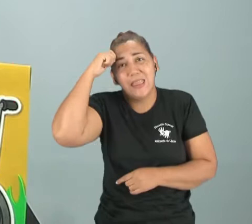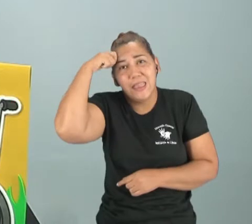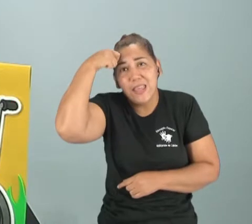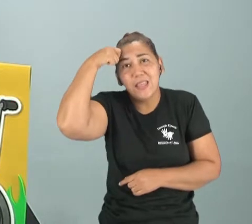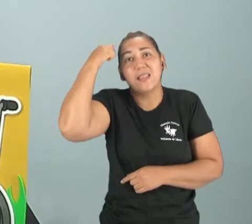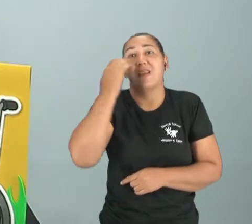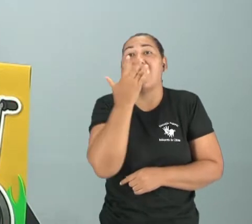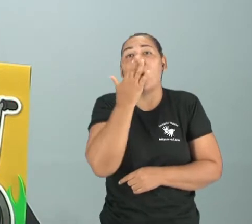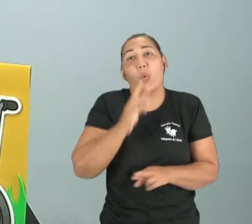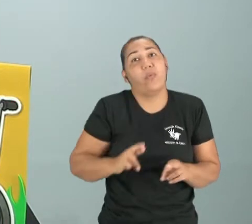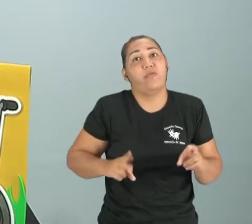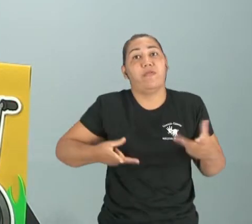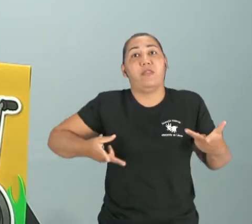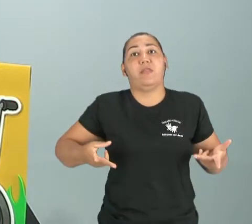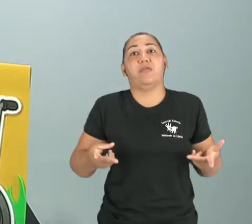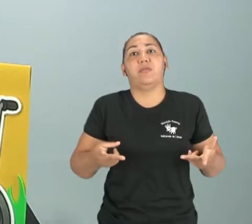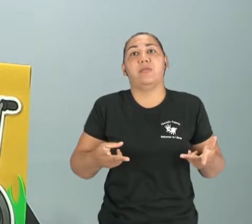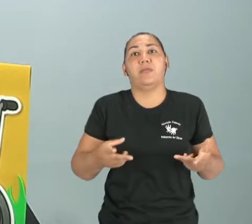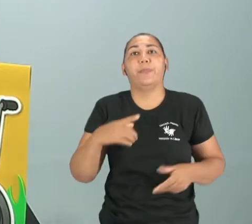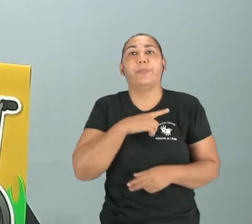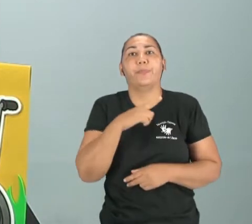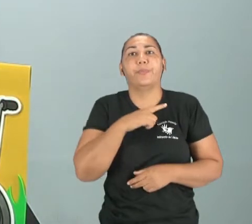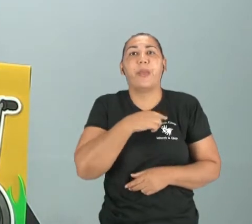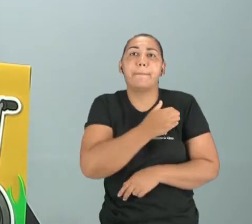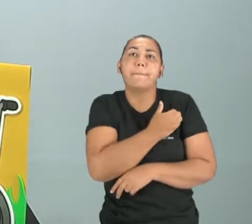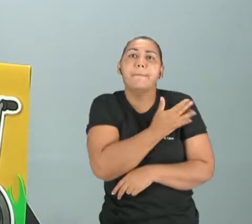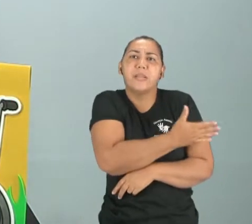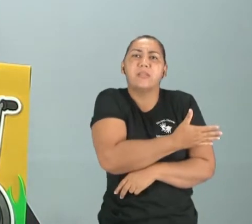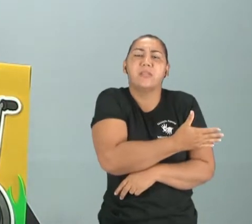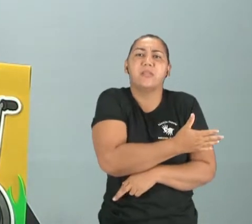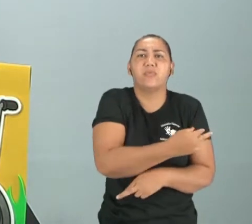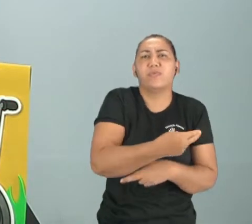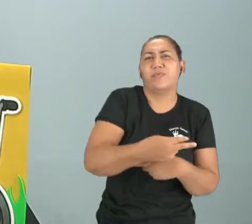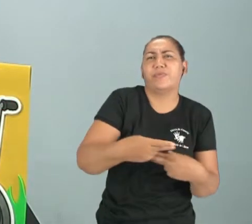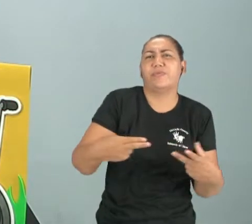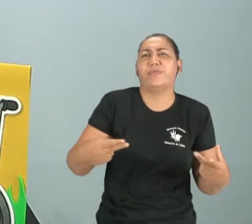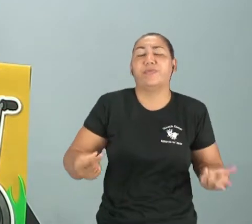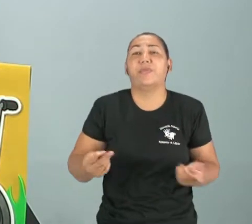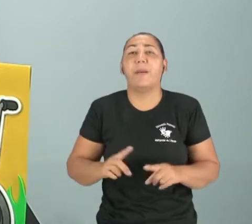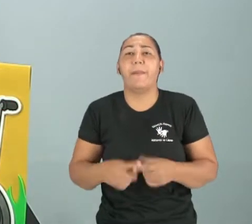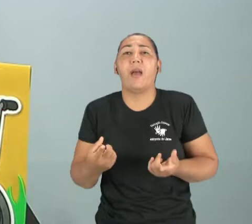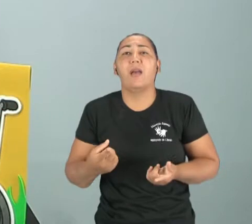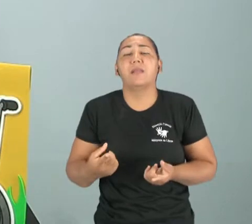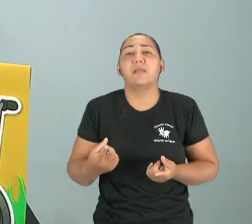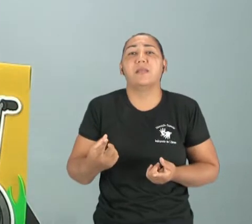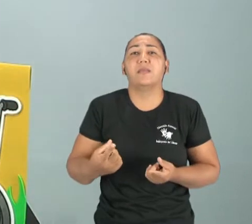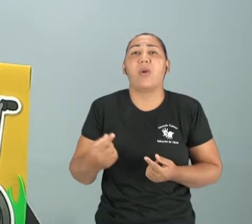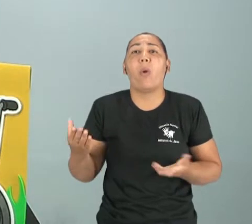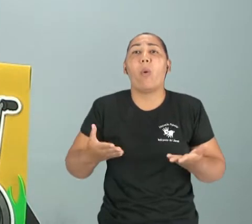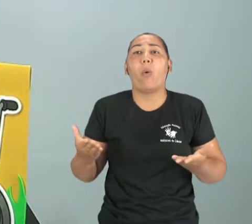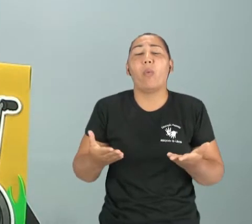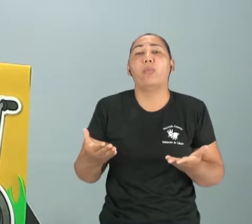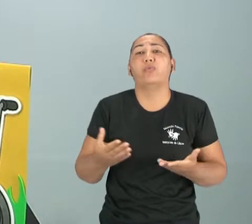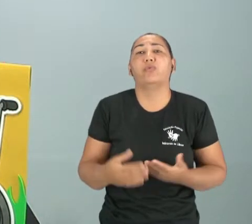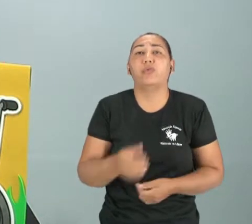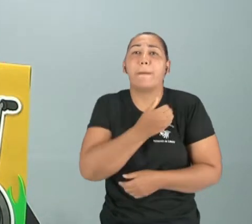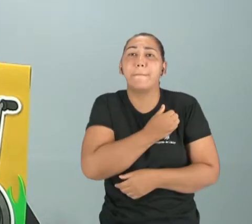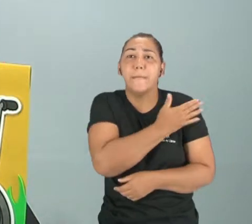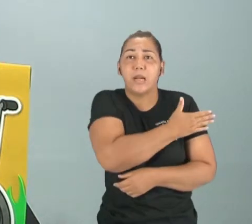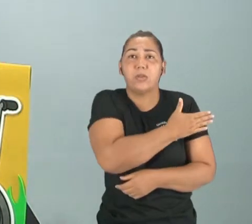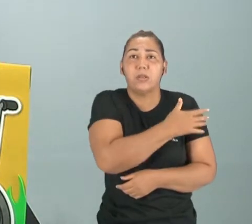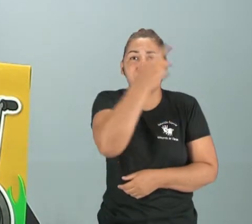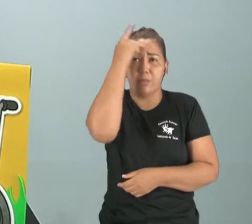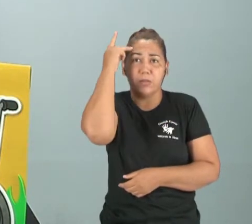cor diferente. Existe preconceito de vários tipos, mas nós estamos ressaltando hoje a questão do preconceito contra